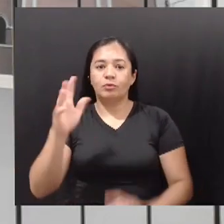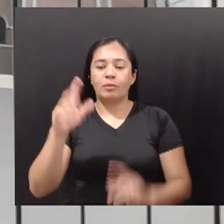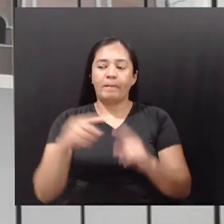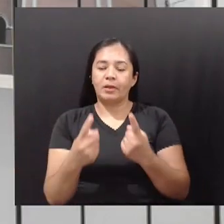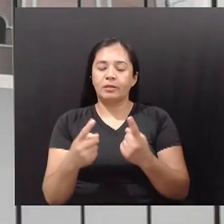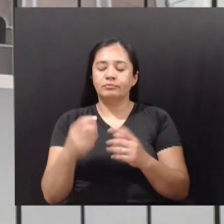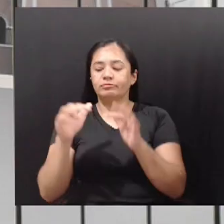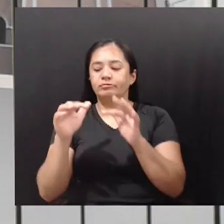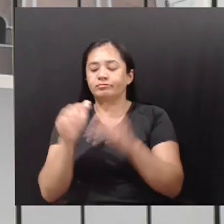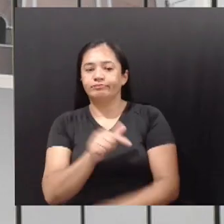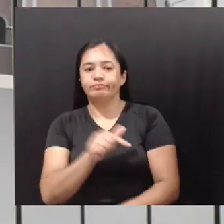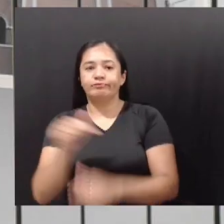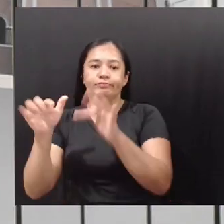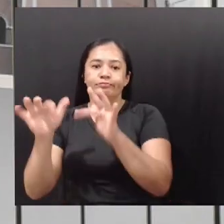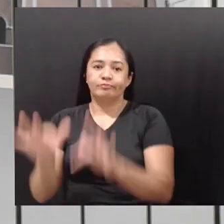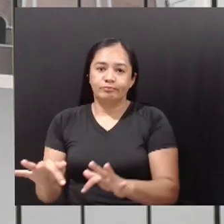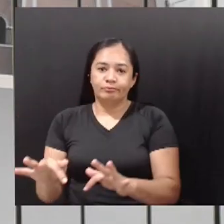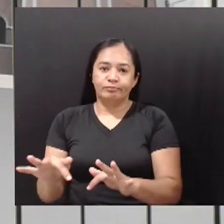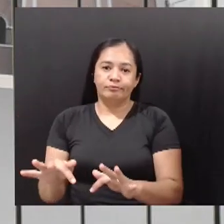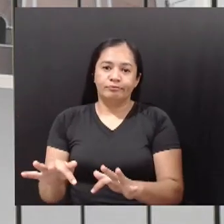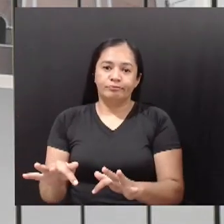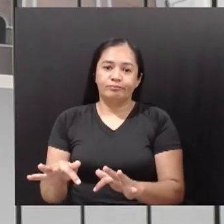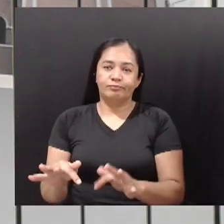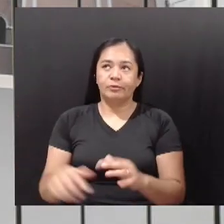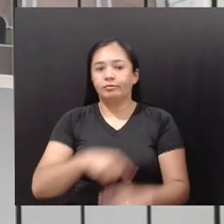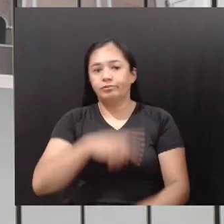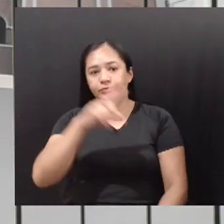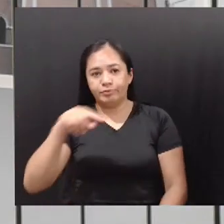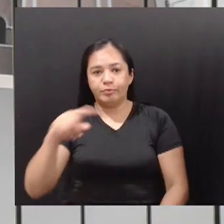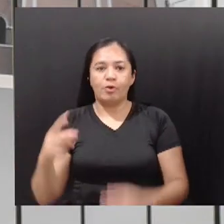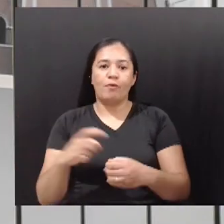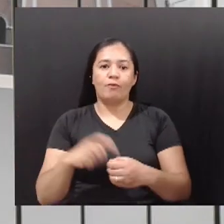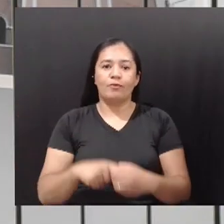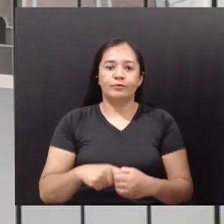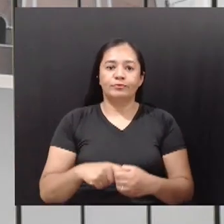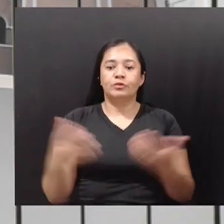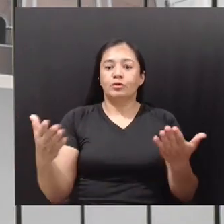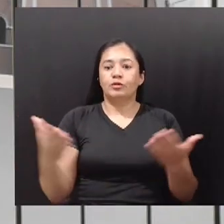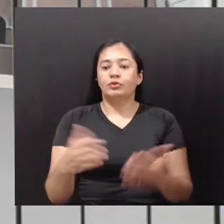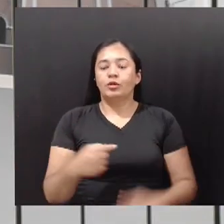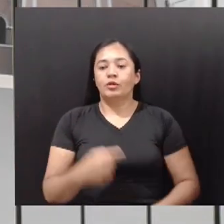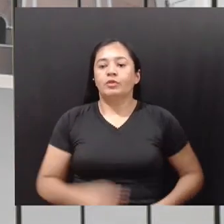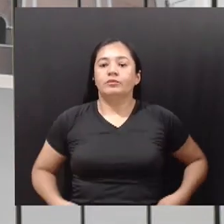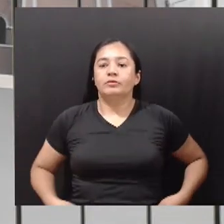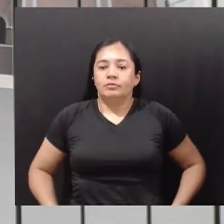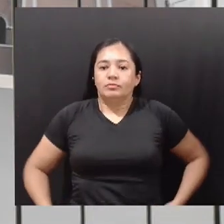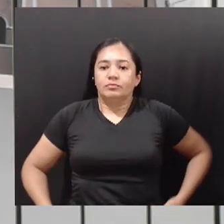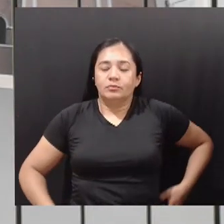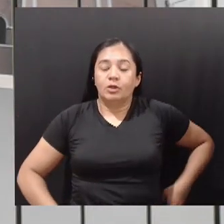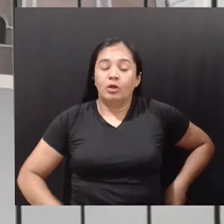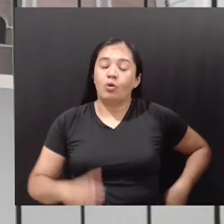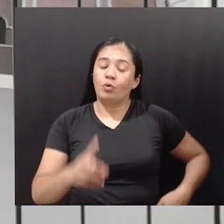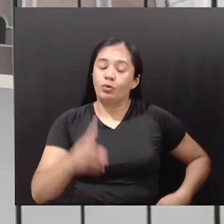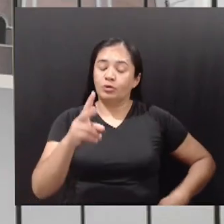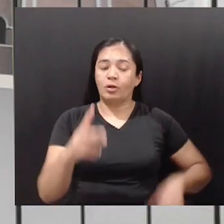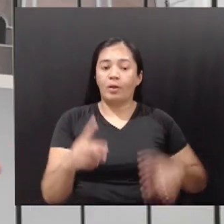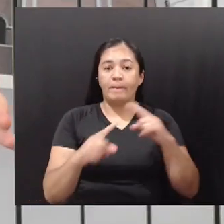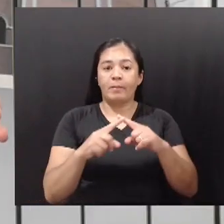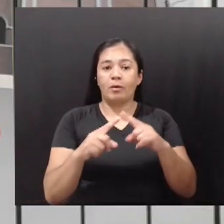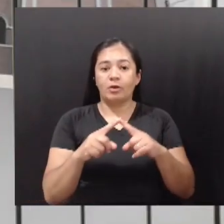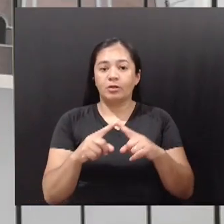as instabilidades vão retornar. Bom, a gente segue aqui com as notícias da metrópole, porque após passar